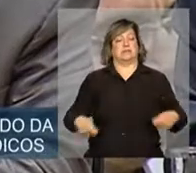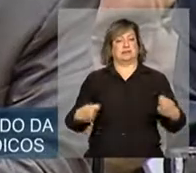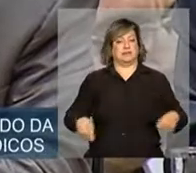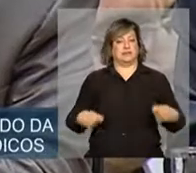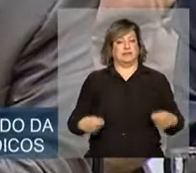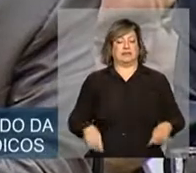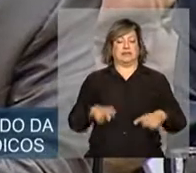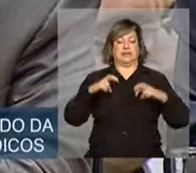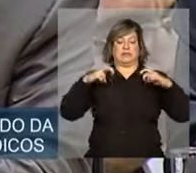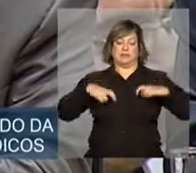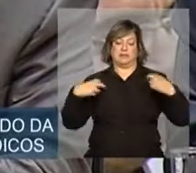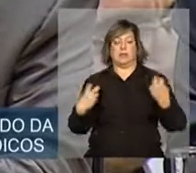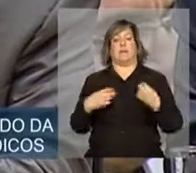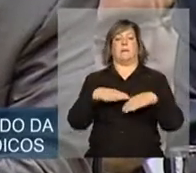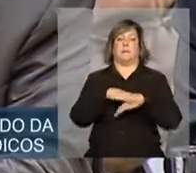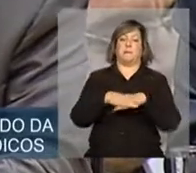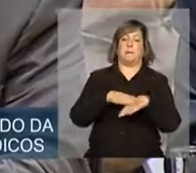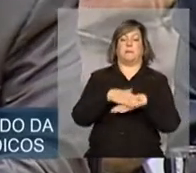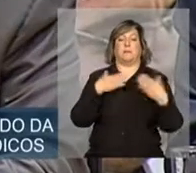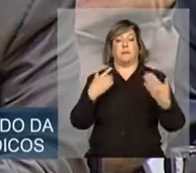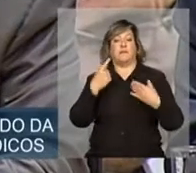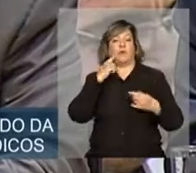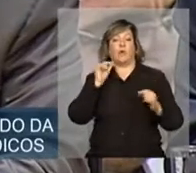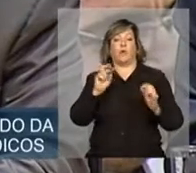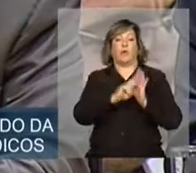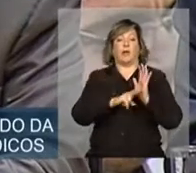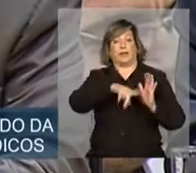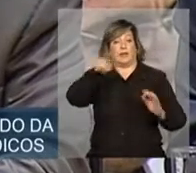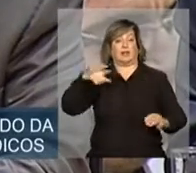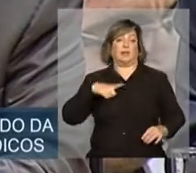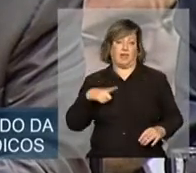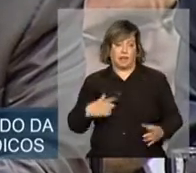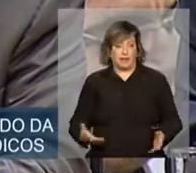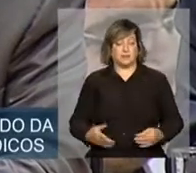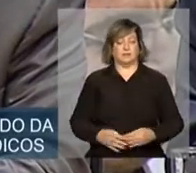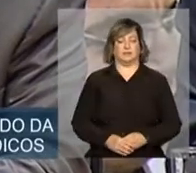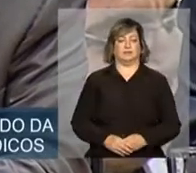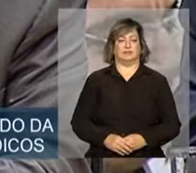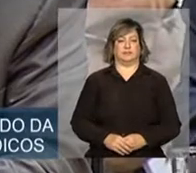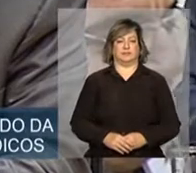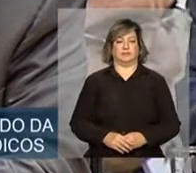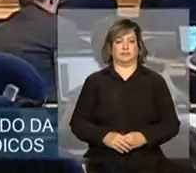que sentar para negociar com as regras que elas têm Tá certo